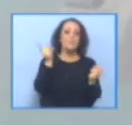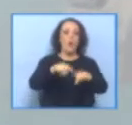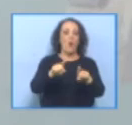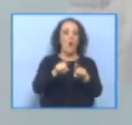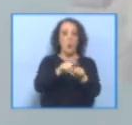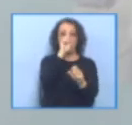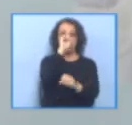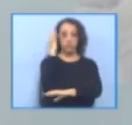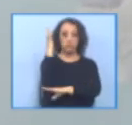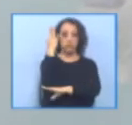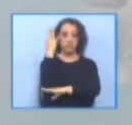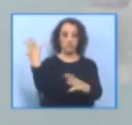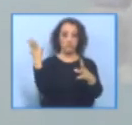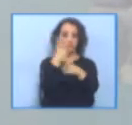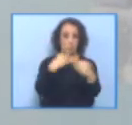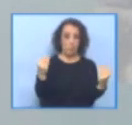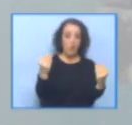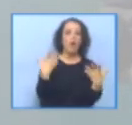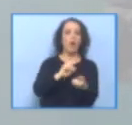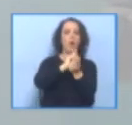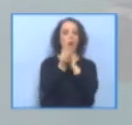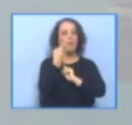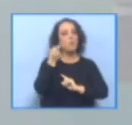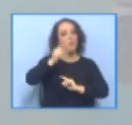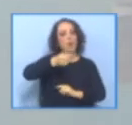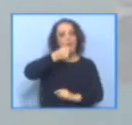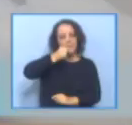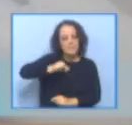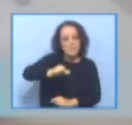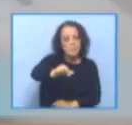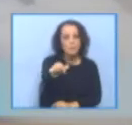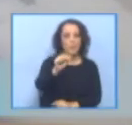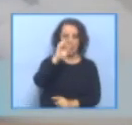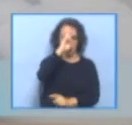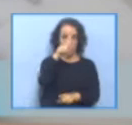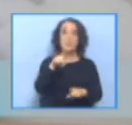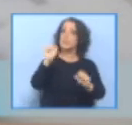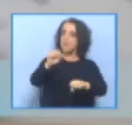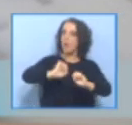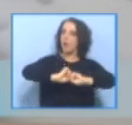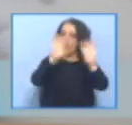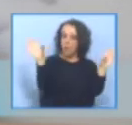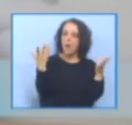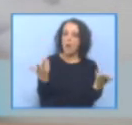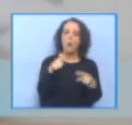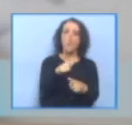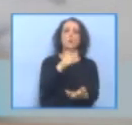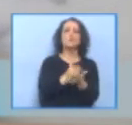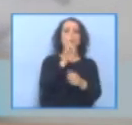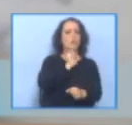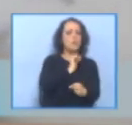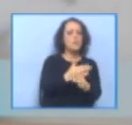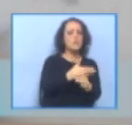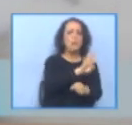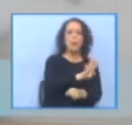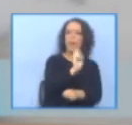não é? E aí tem havido um esforço muito grande nesse sentido também. Claramente. E isto não só na quarta secção,